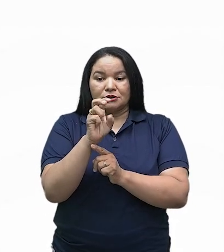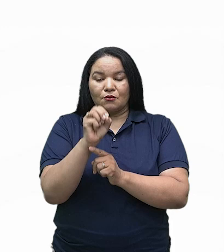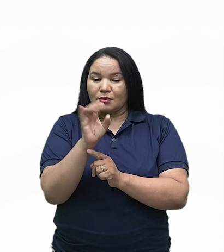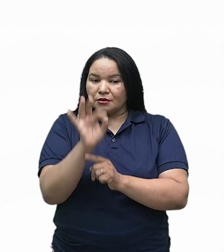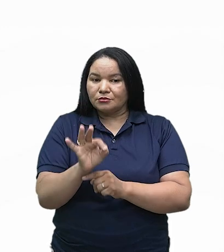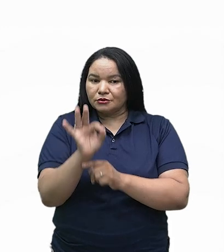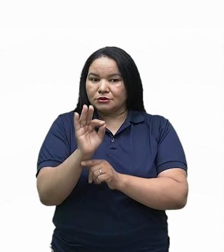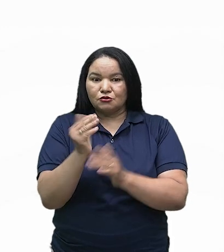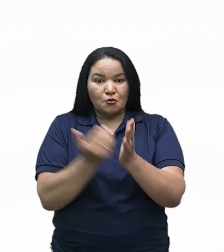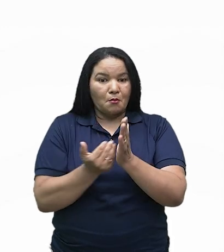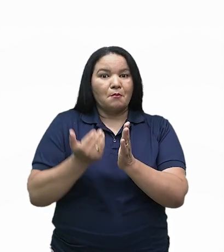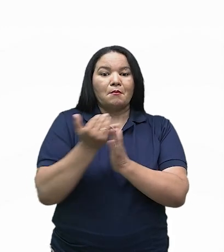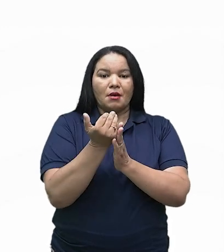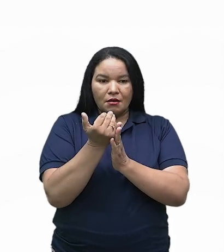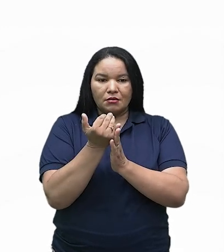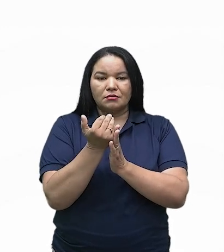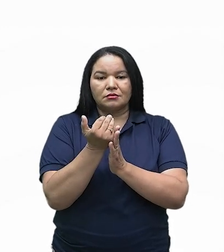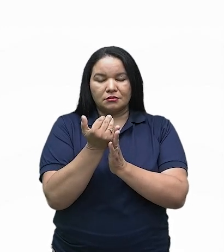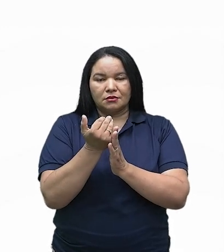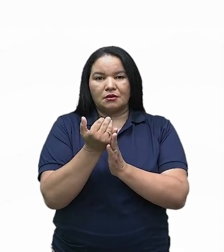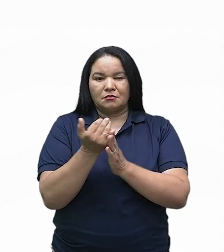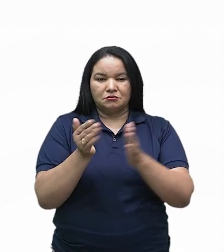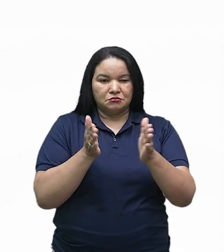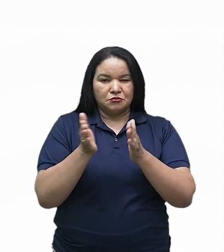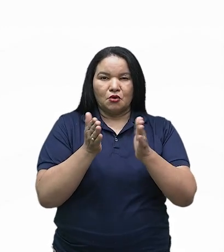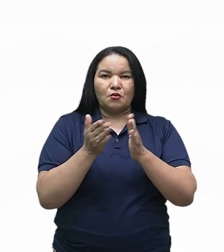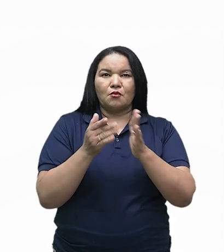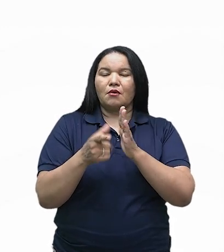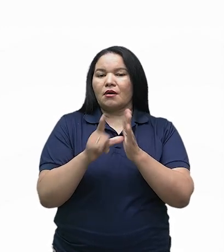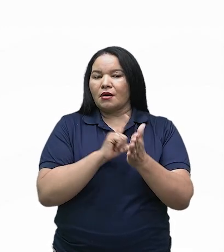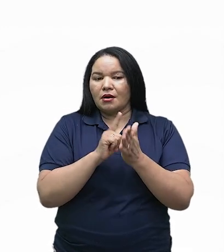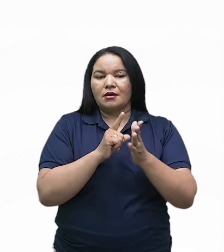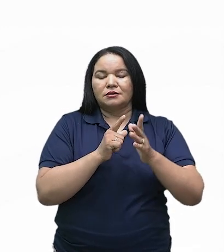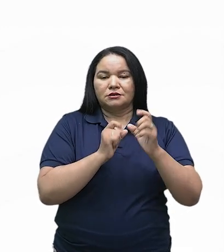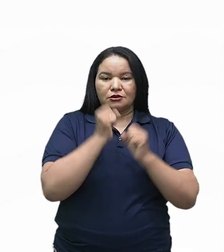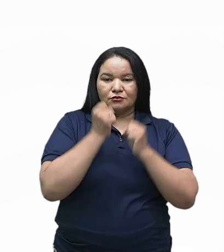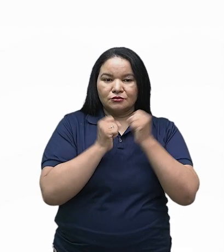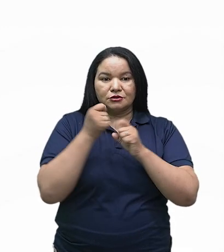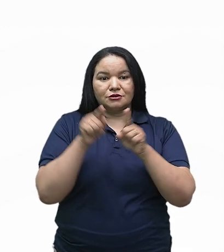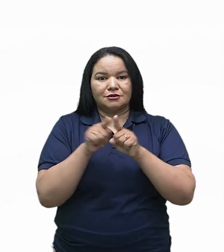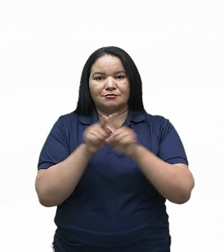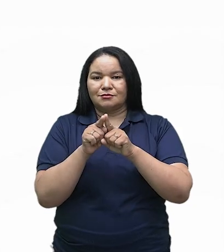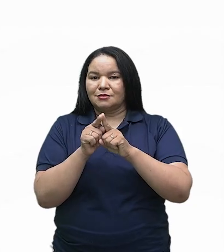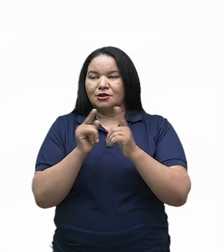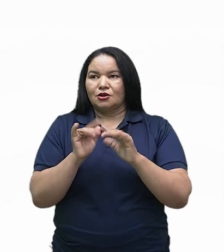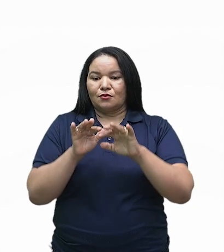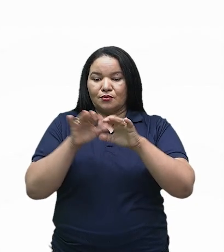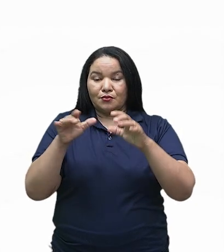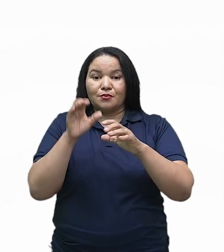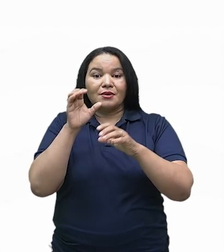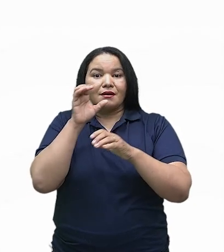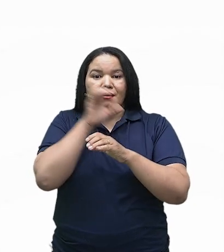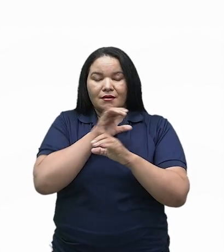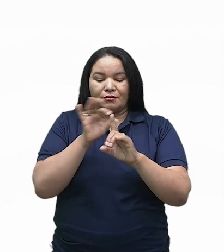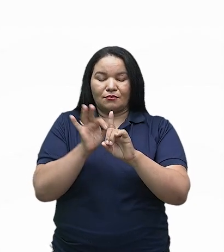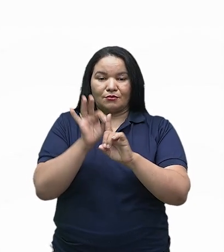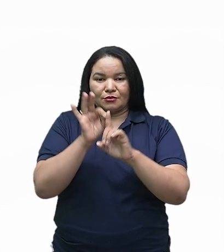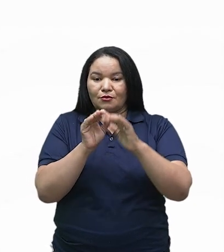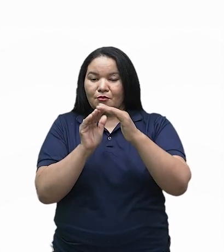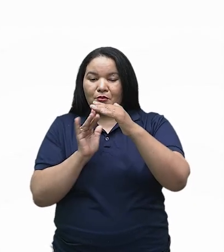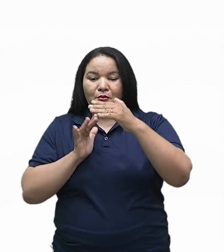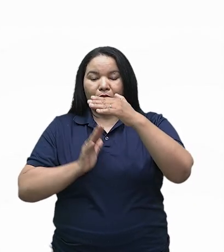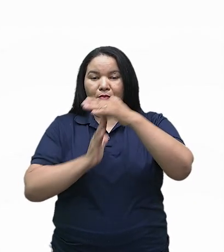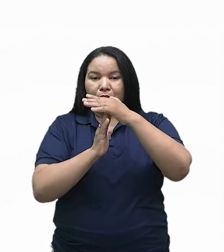superior comparado aí à era pré-industrial e retendo calor na atmosfera. O CO2 ele é